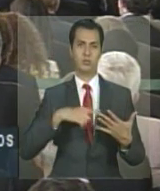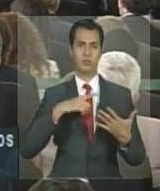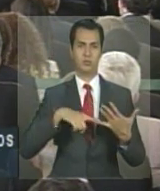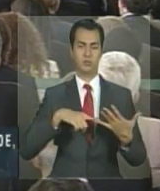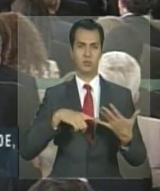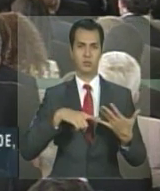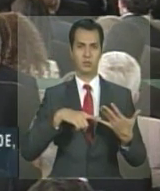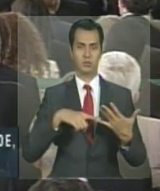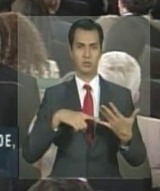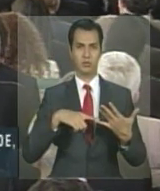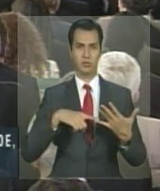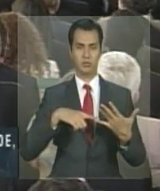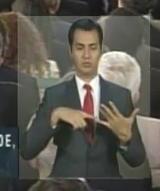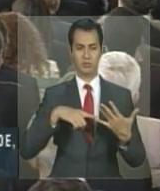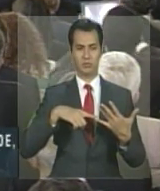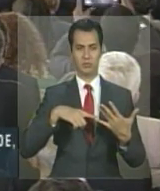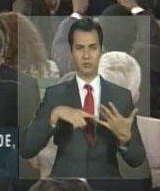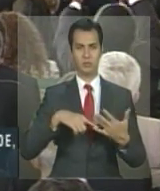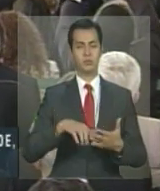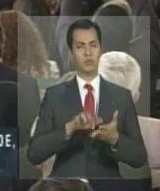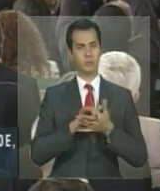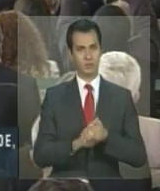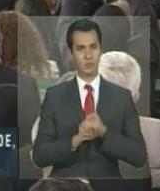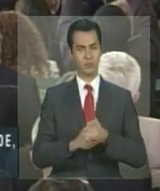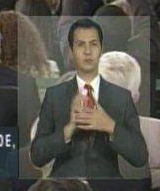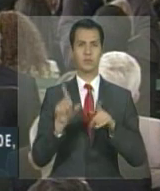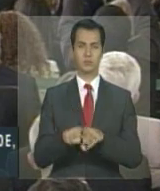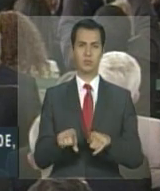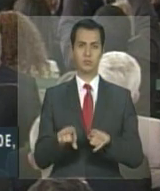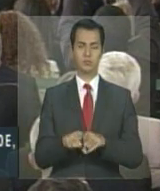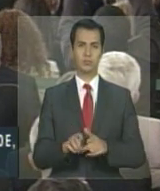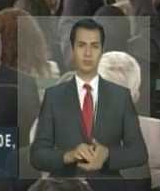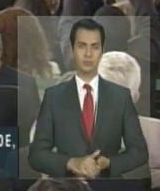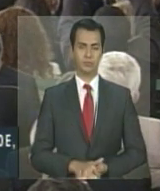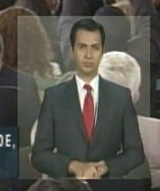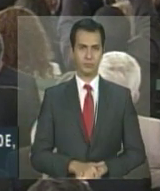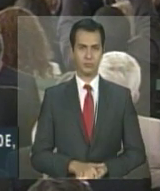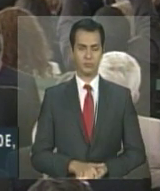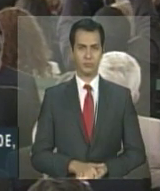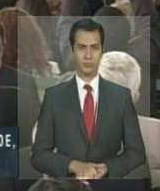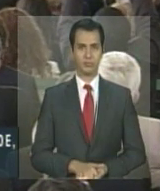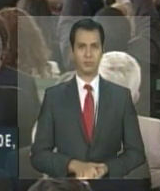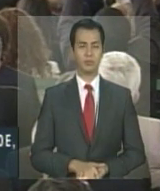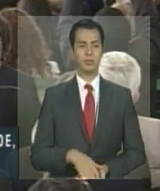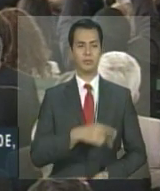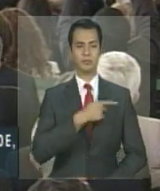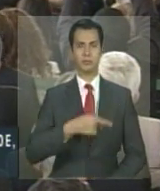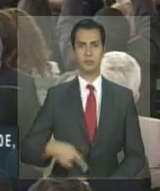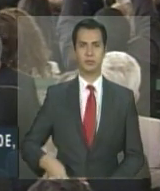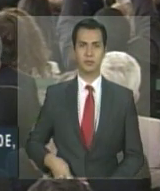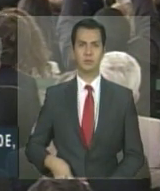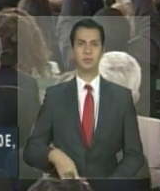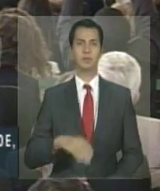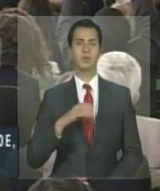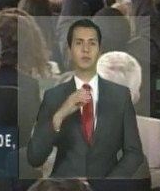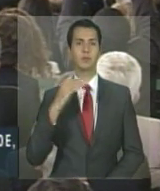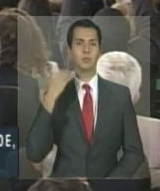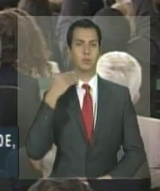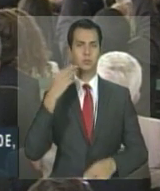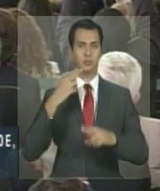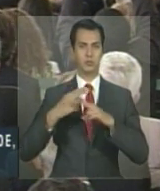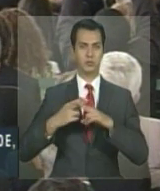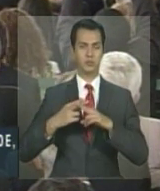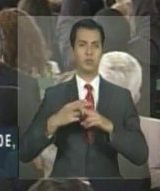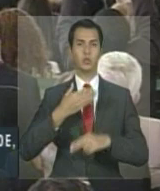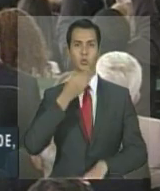das Neves. Queria cumprimentar também o presidente da Caixa Econômica, o Jorge Hereda, que